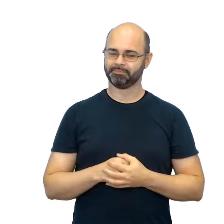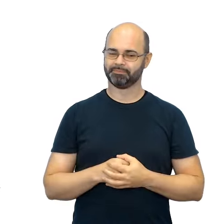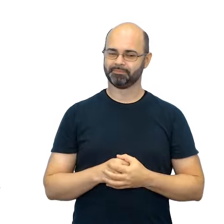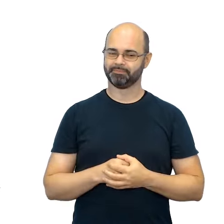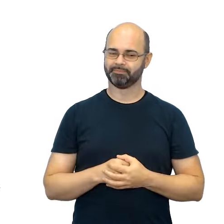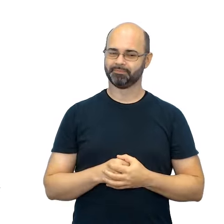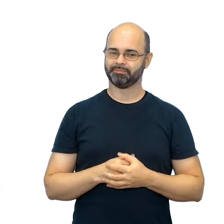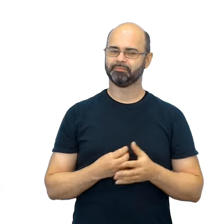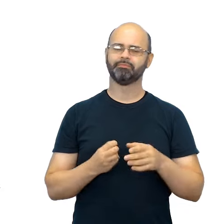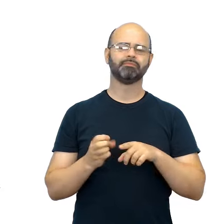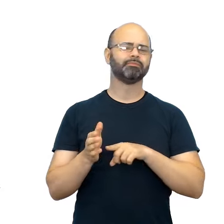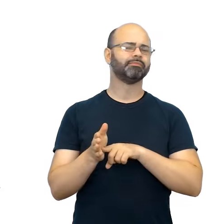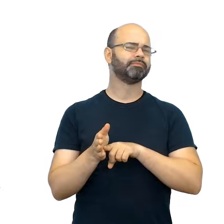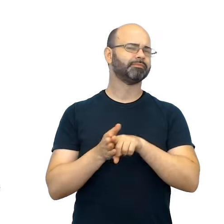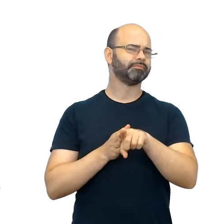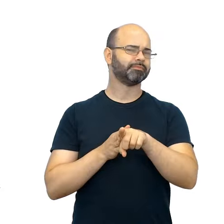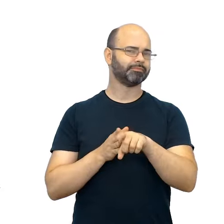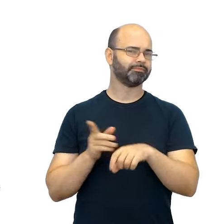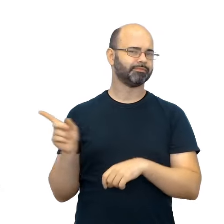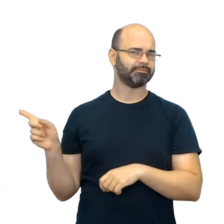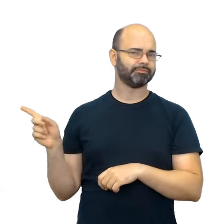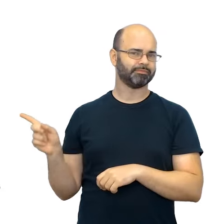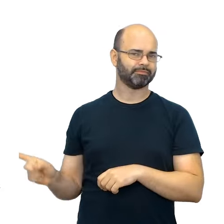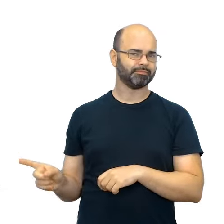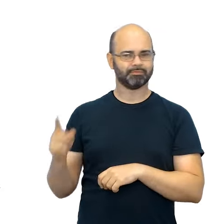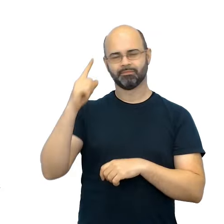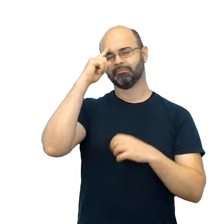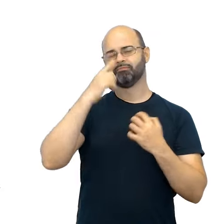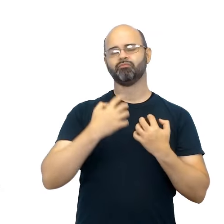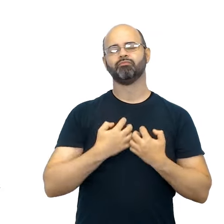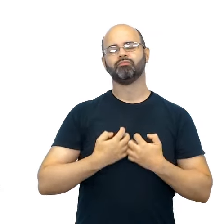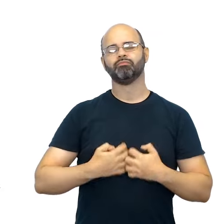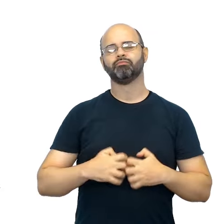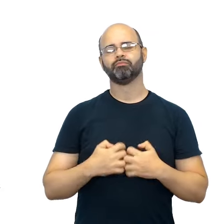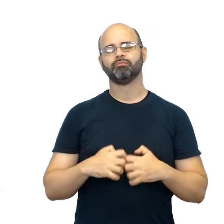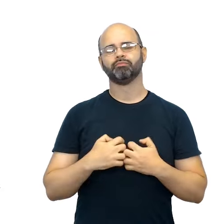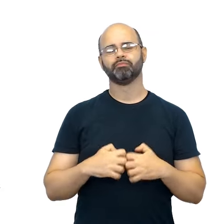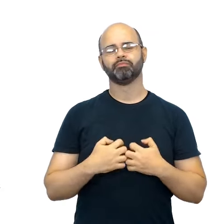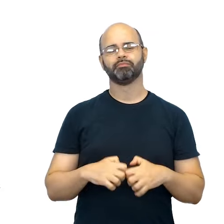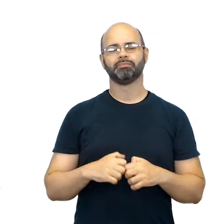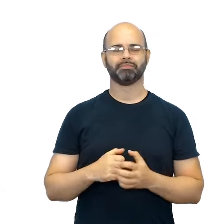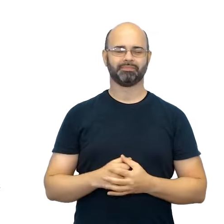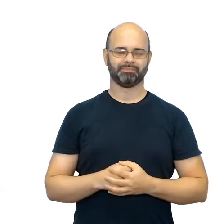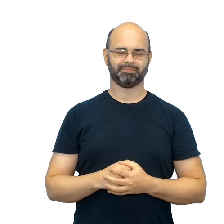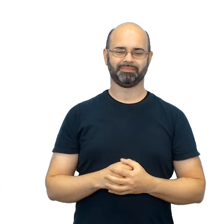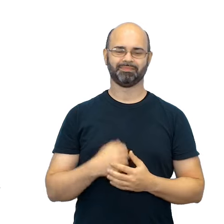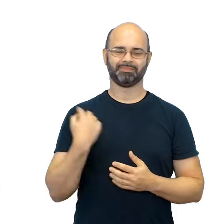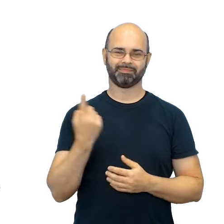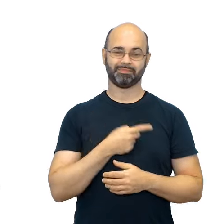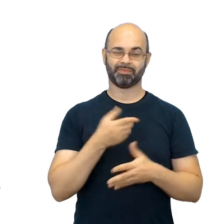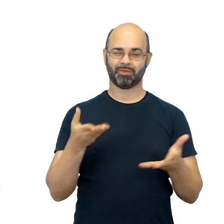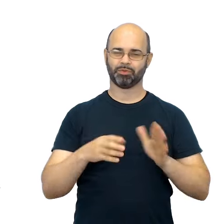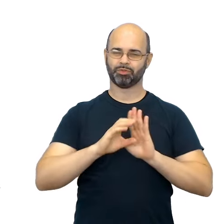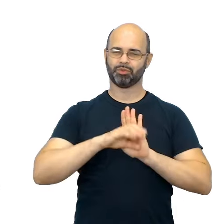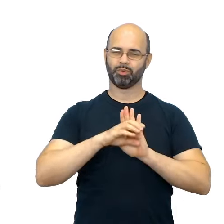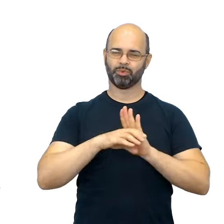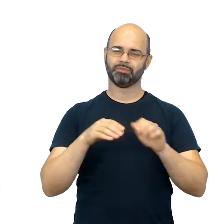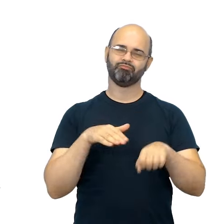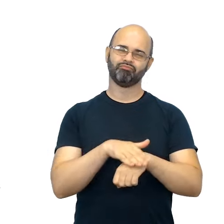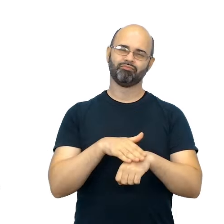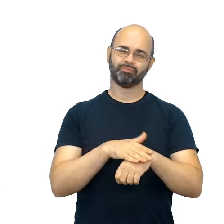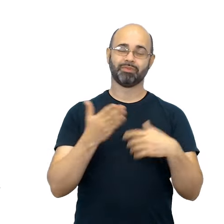tem uma perguntinha aí para a gente refletir hoje sobre nossos conceitos, e eu vou passar a palavra